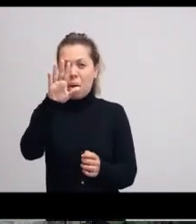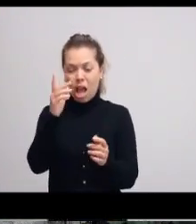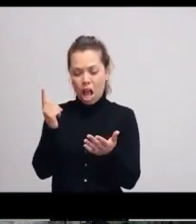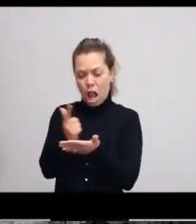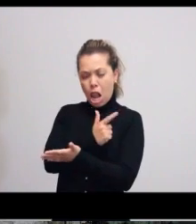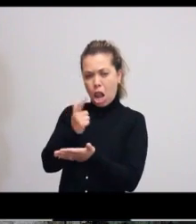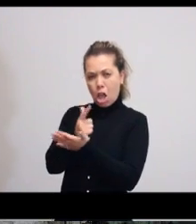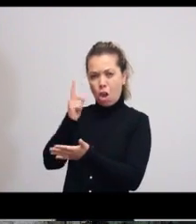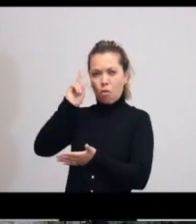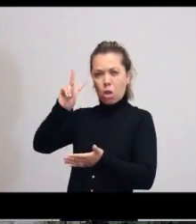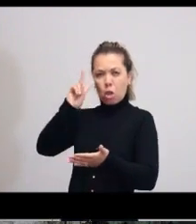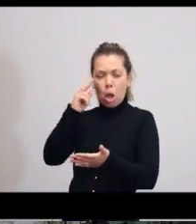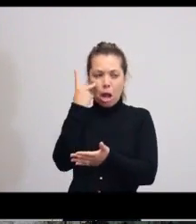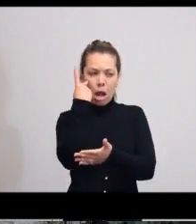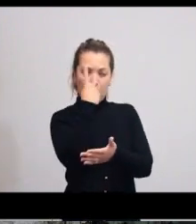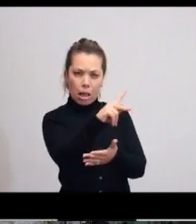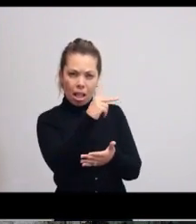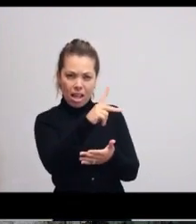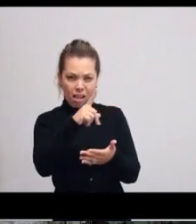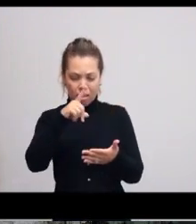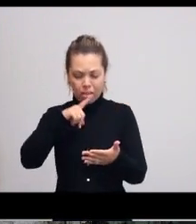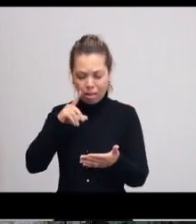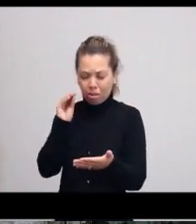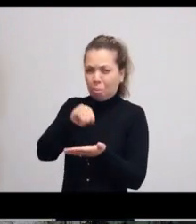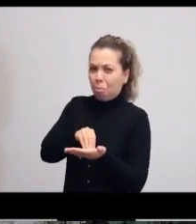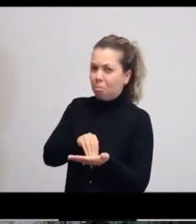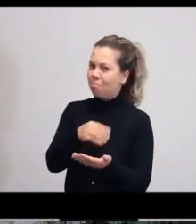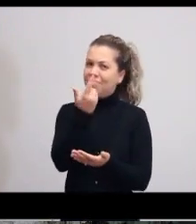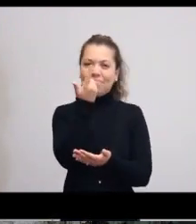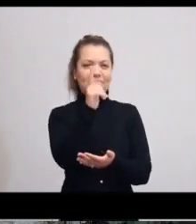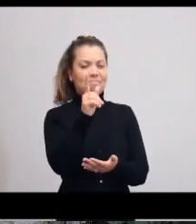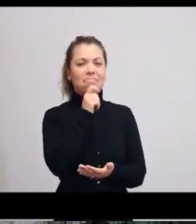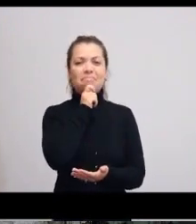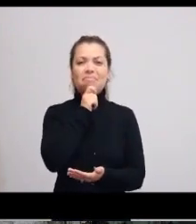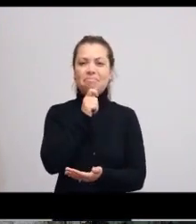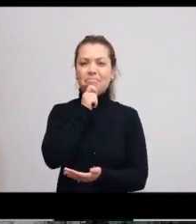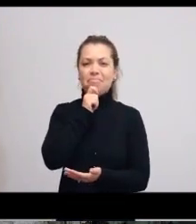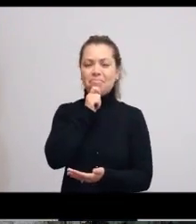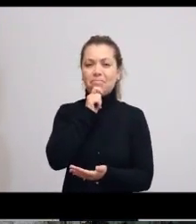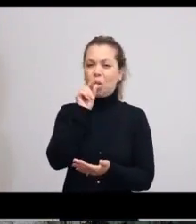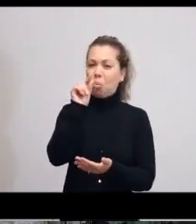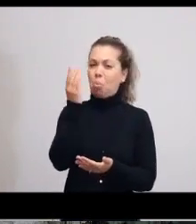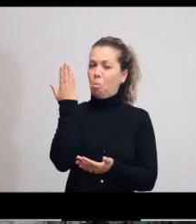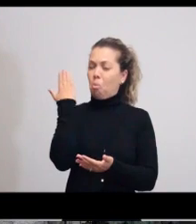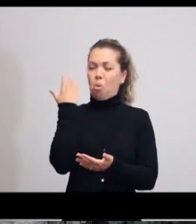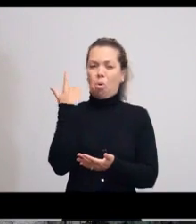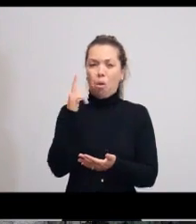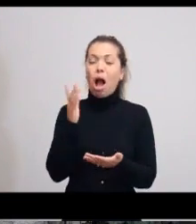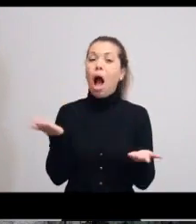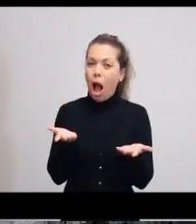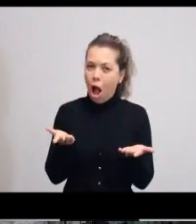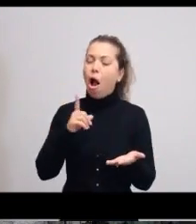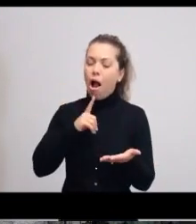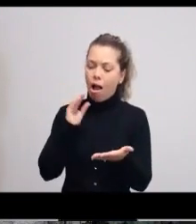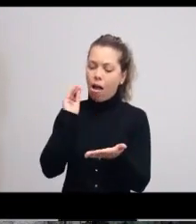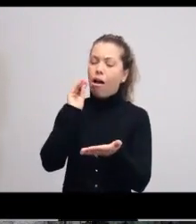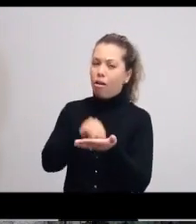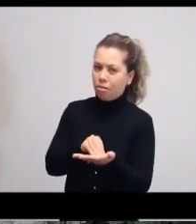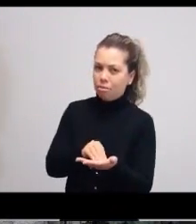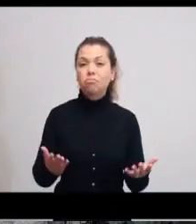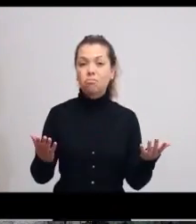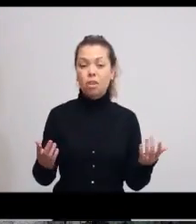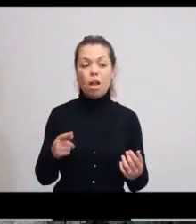e Ilha Comprida condensam boa parte dos encontrados no litoral brasileiro. No ambiente primitivo,